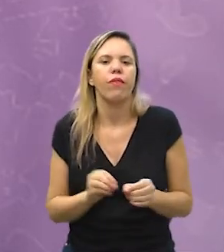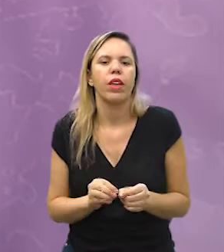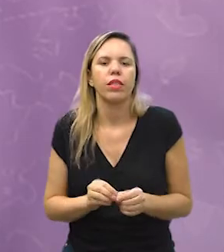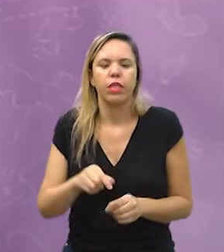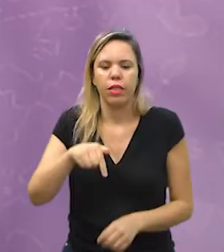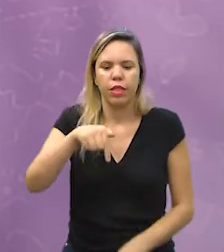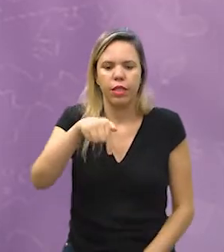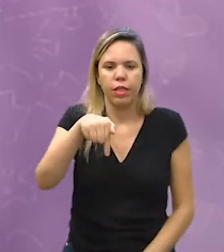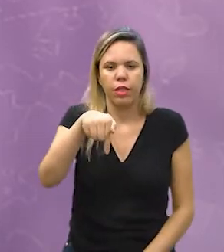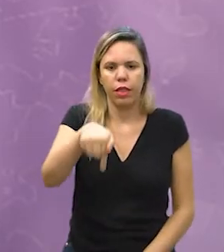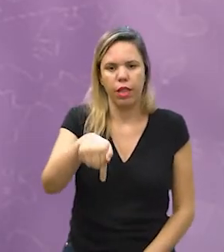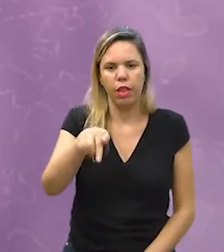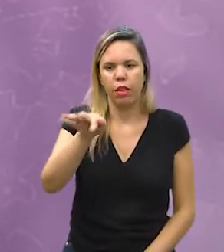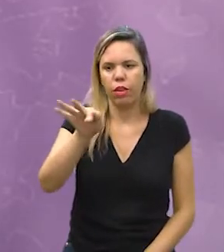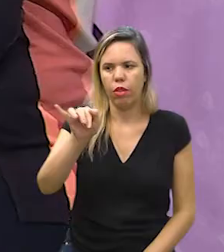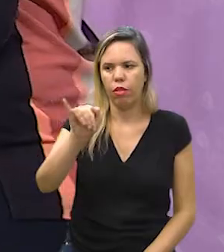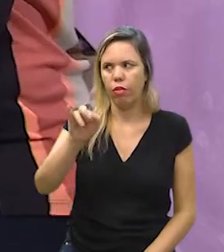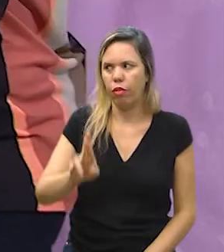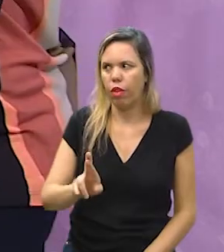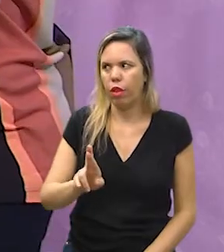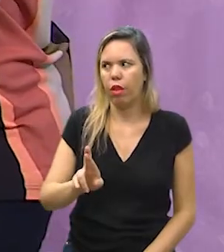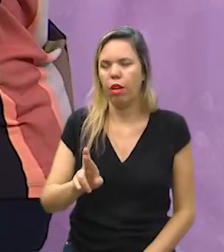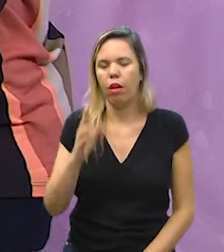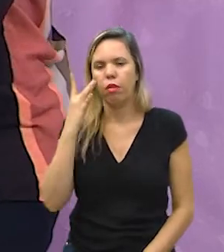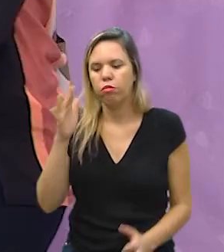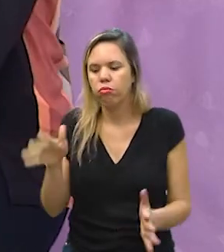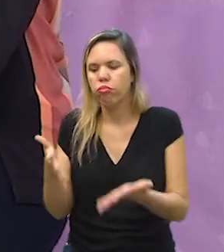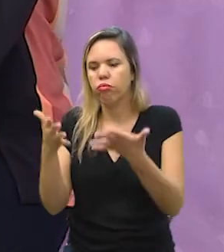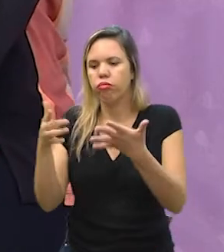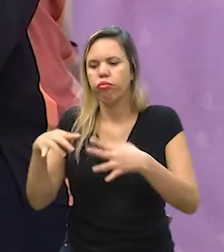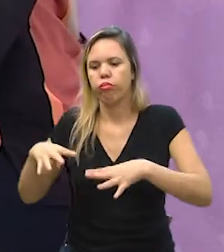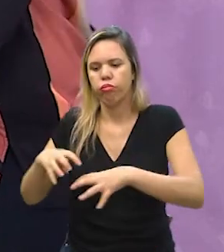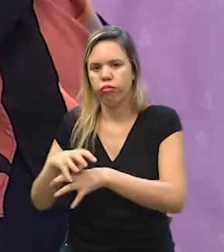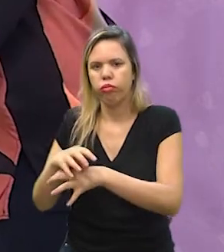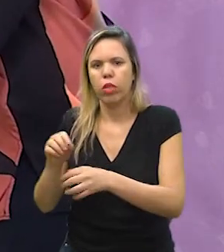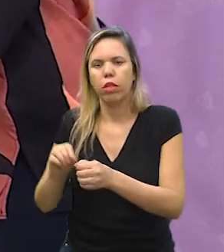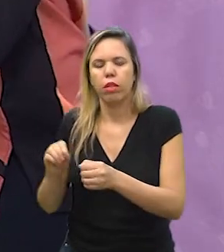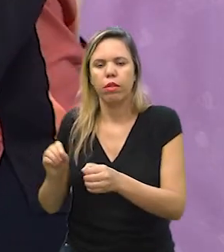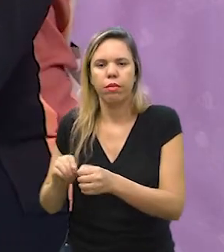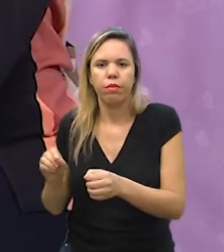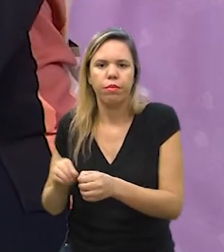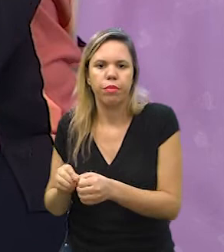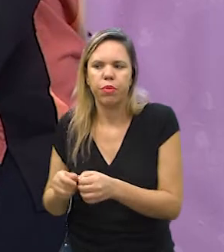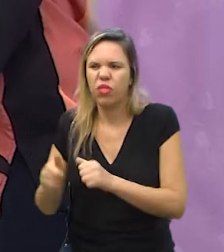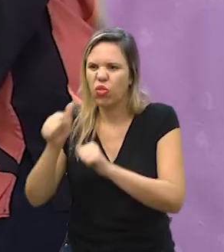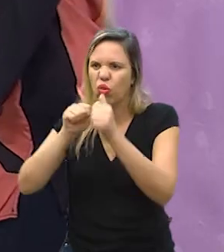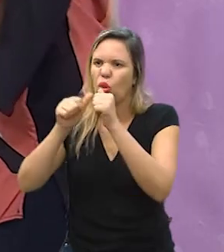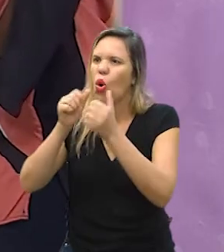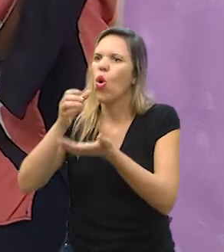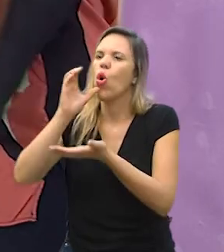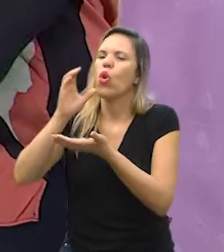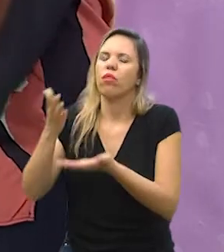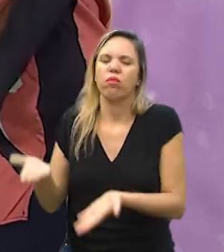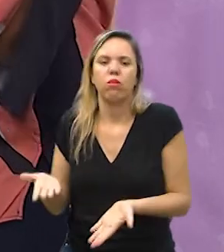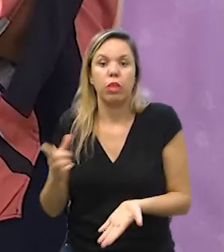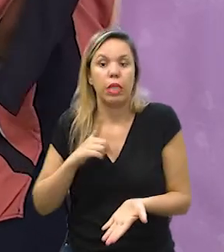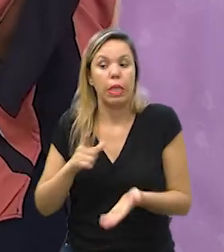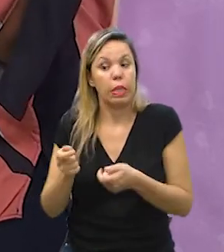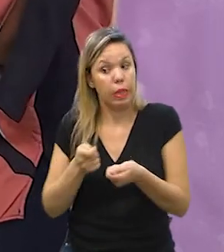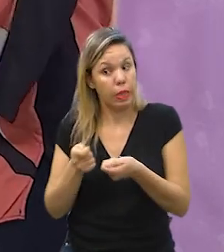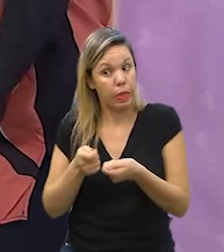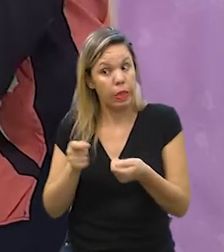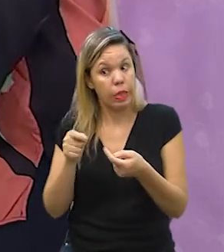E acaba consumindo isso, cultivando, são bactérias, né? E tomando isso. Mas o senhor falou que tem que ter uma